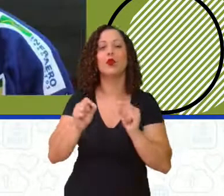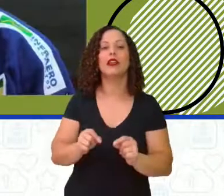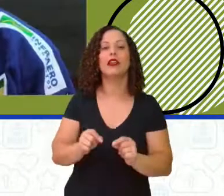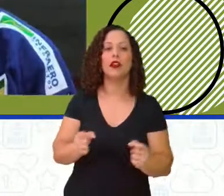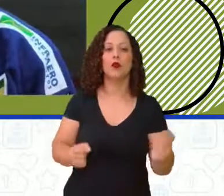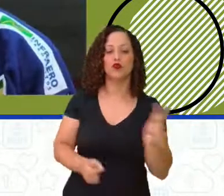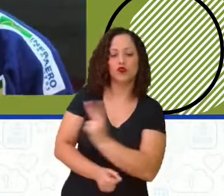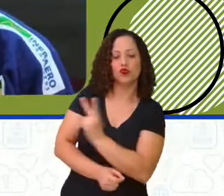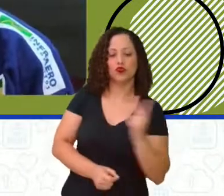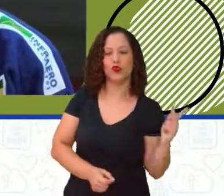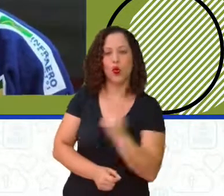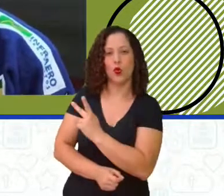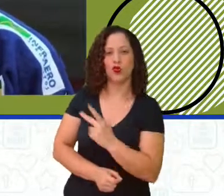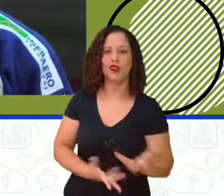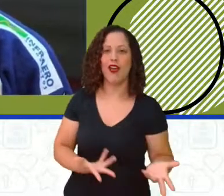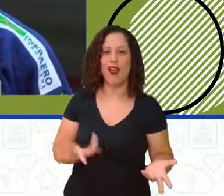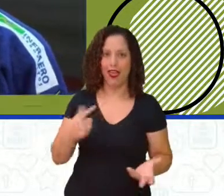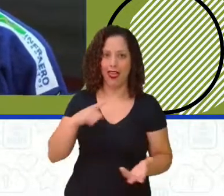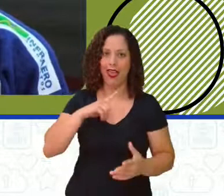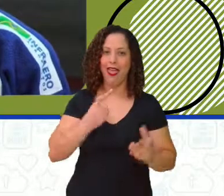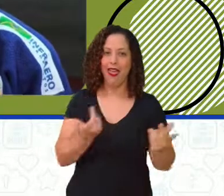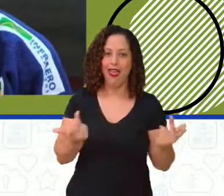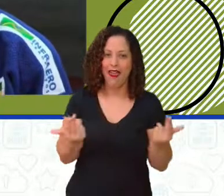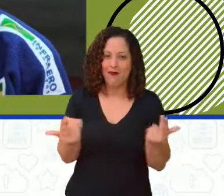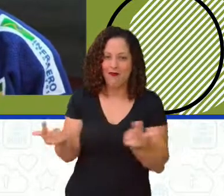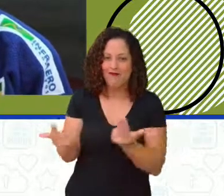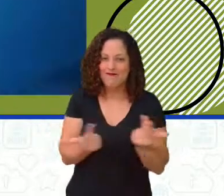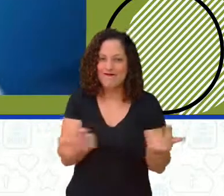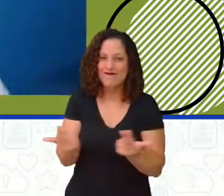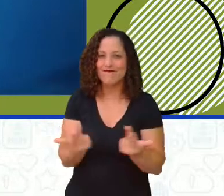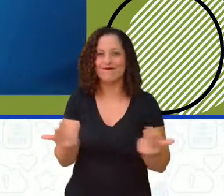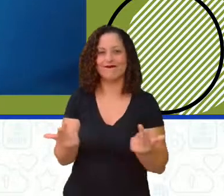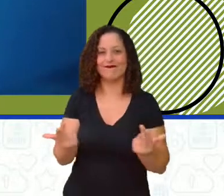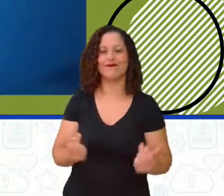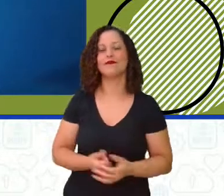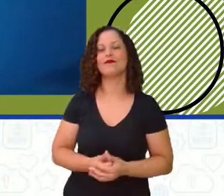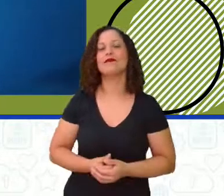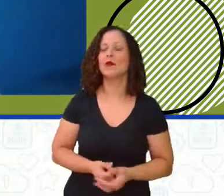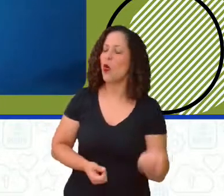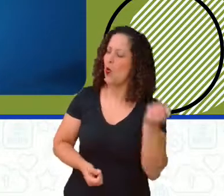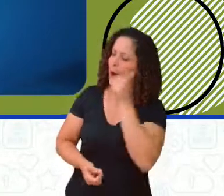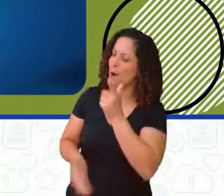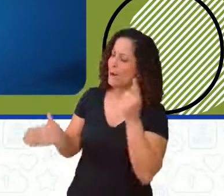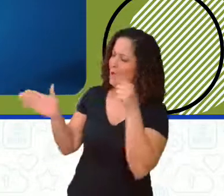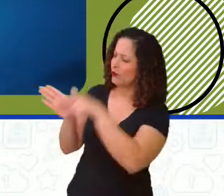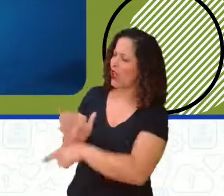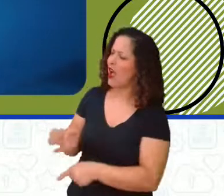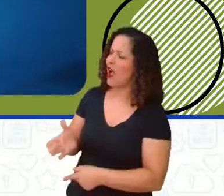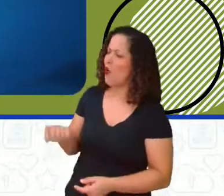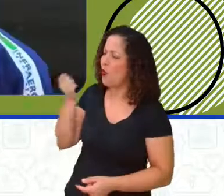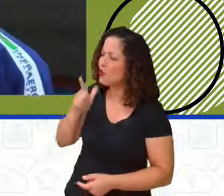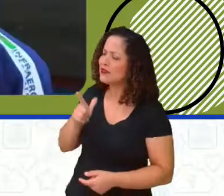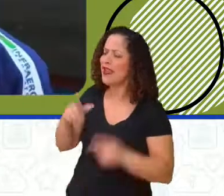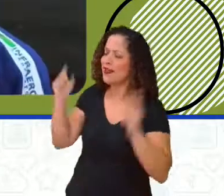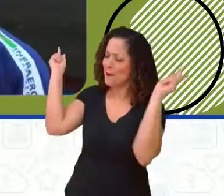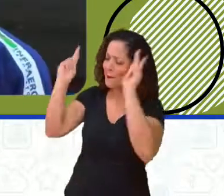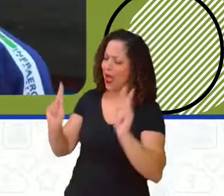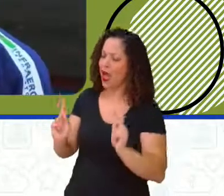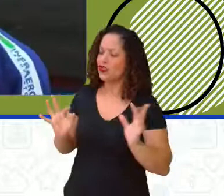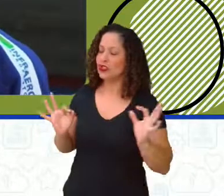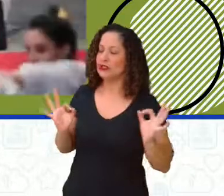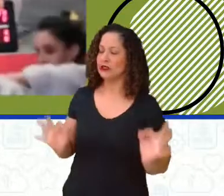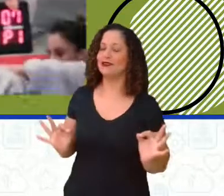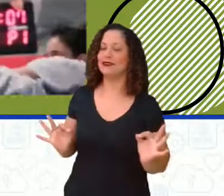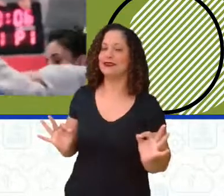e o judô podem ser consideradas lutas irmãs, vieram do mesmo pai, vamos dizer assim. Você consegue ter autocontrole pensando que você pode estar lutando por medalha? Tem que ter, não